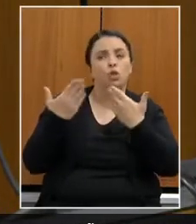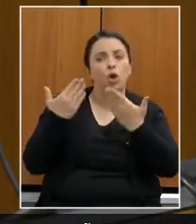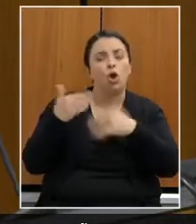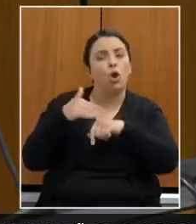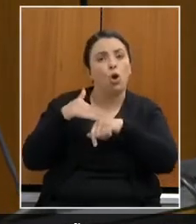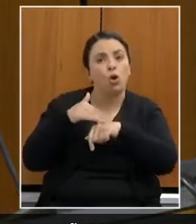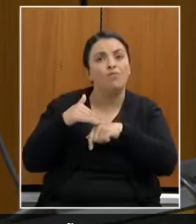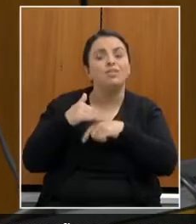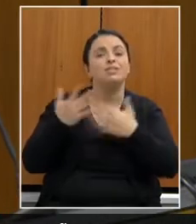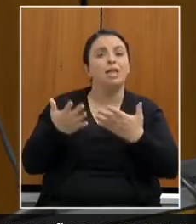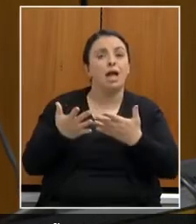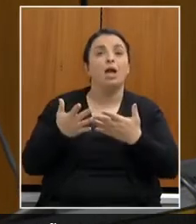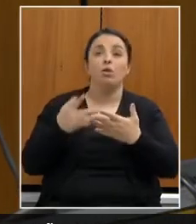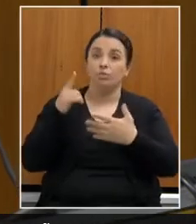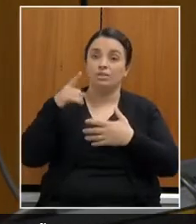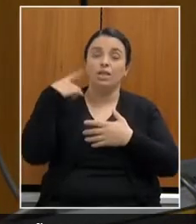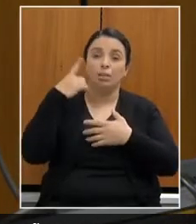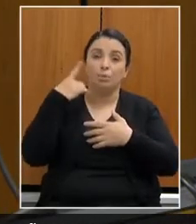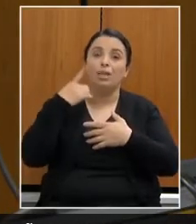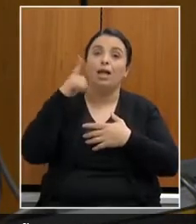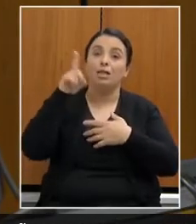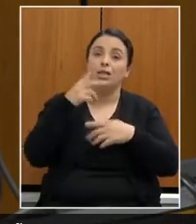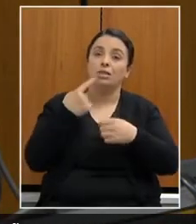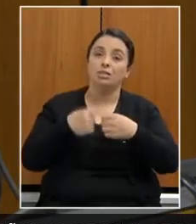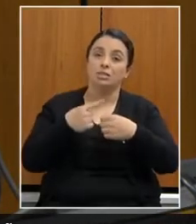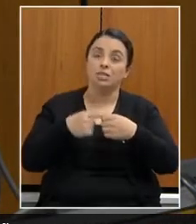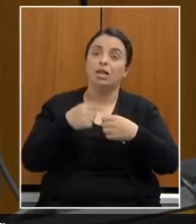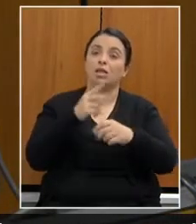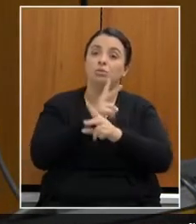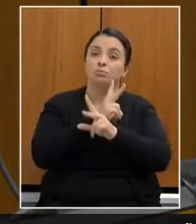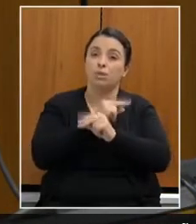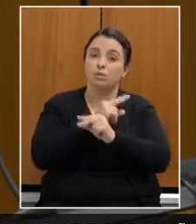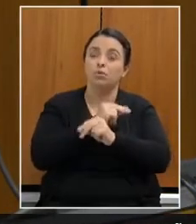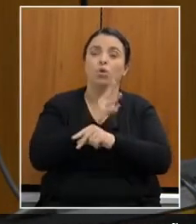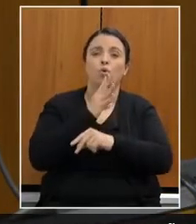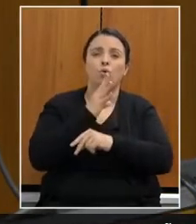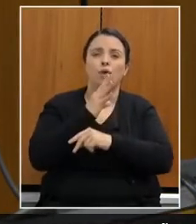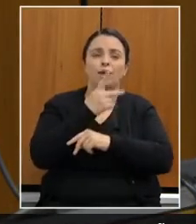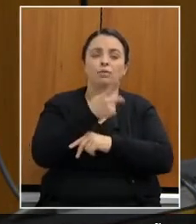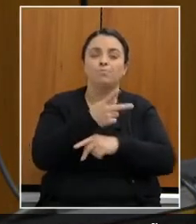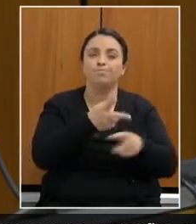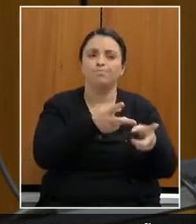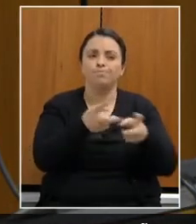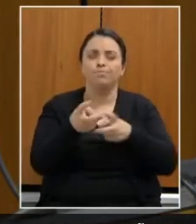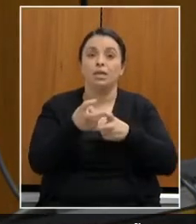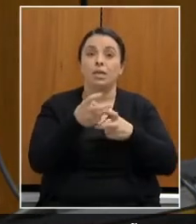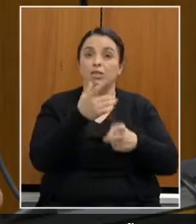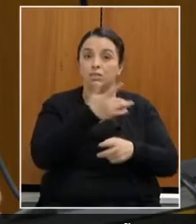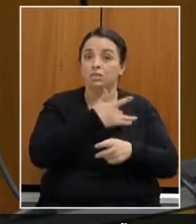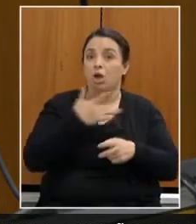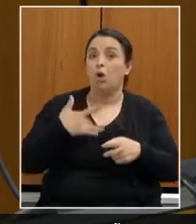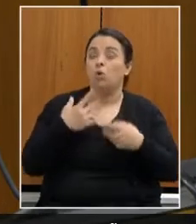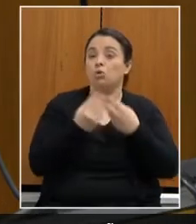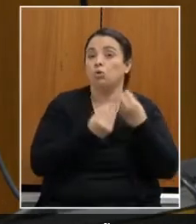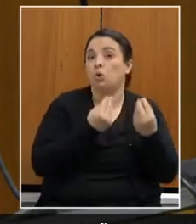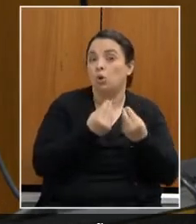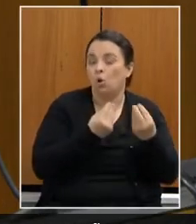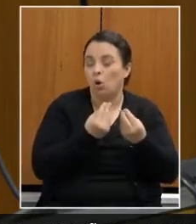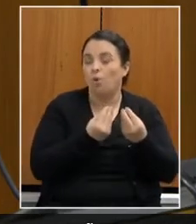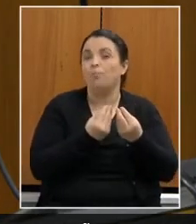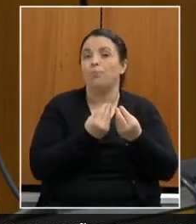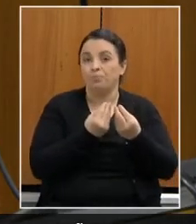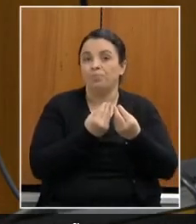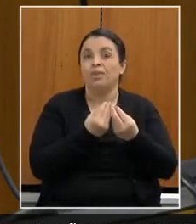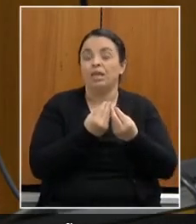Minas que conhece bem a saúde pública daí recebi o prefeito Falcão semana passada para discutir o novo hospital